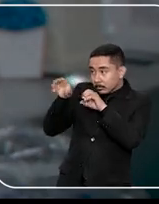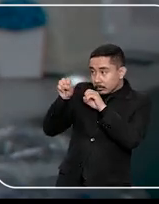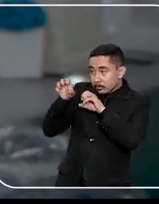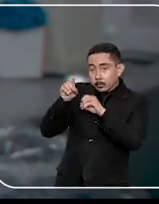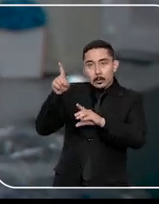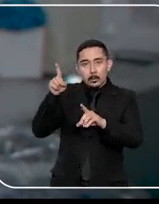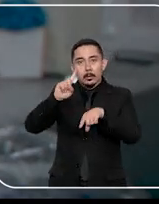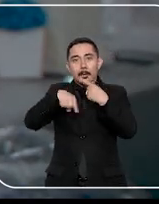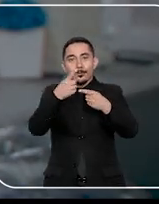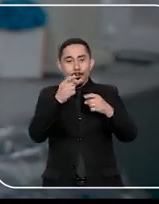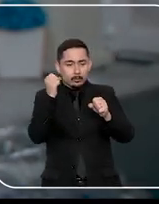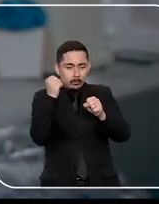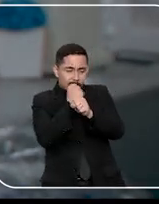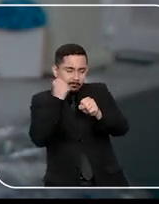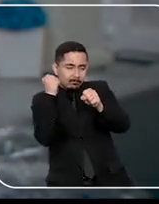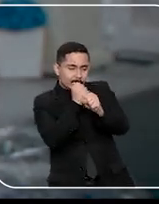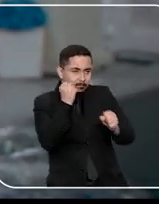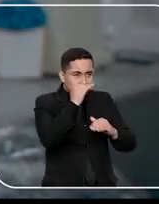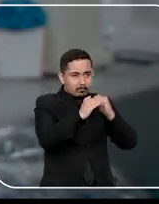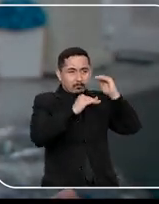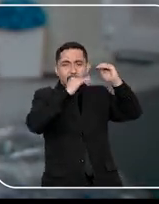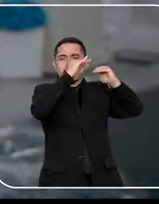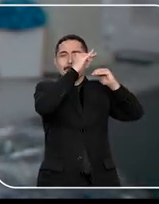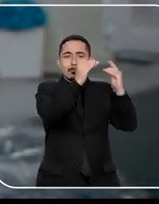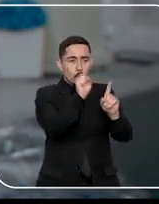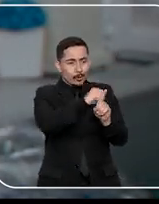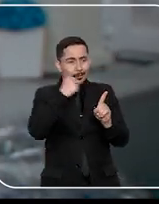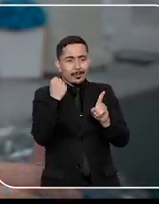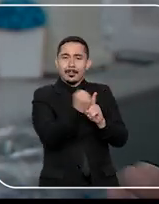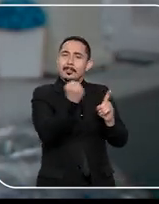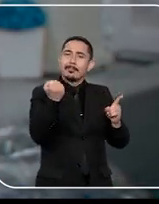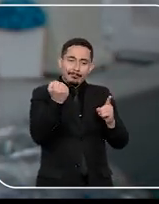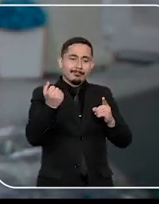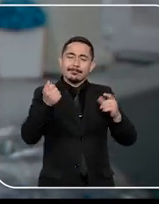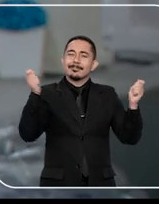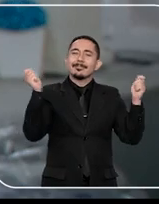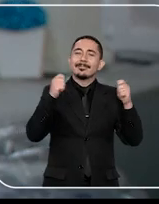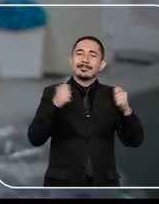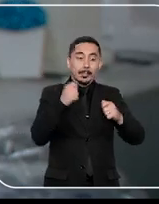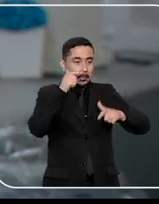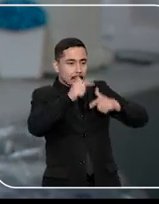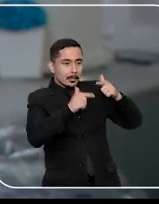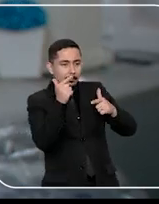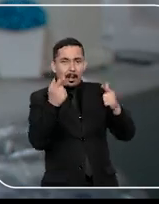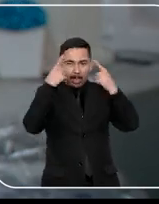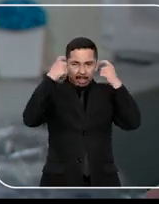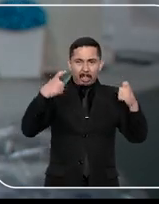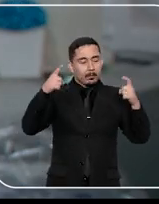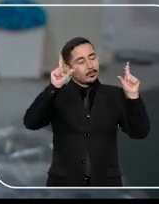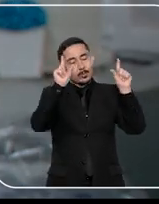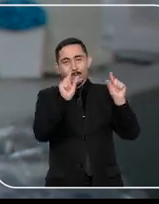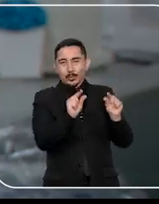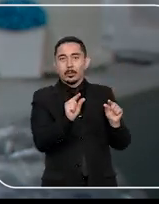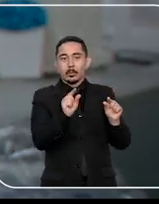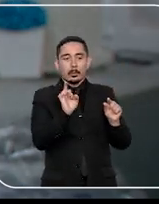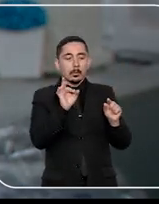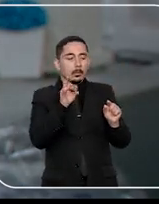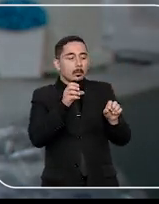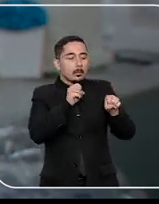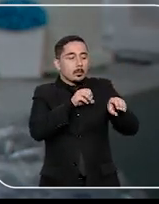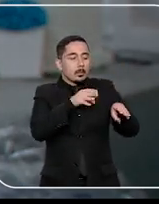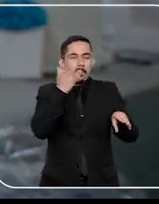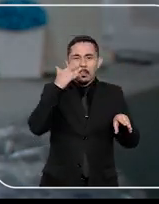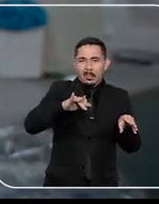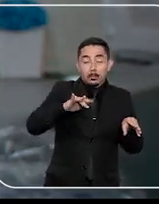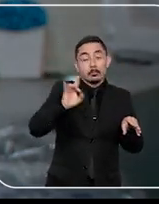consegue construir uma sociedade mais funcional, uma sociedade menos violenta, né? Então não adianta só falar com as